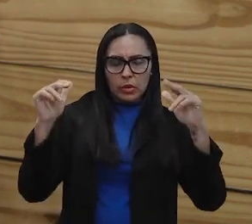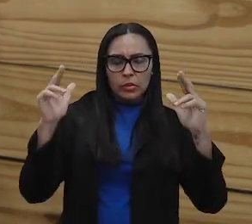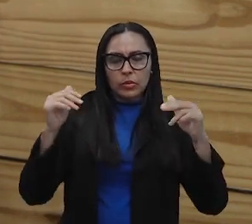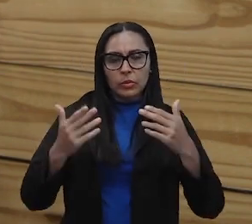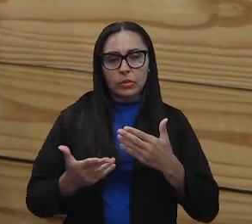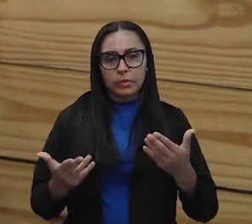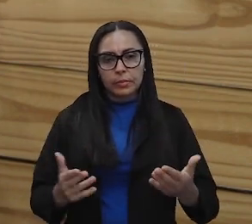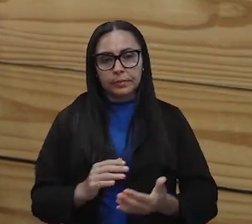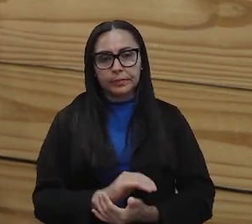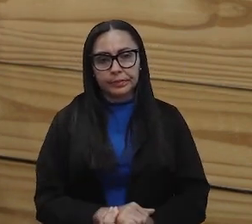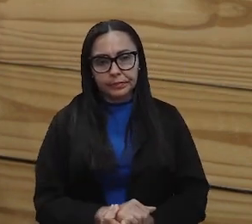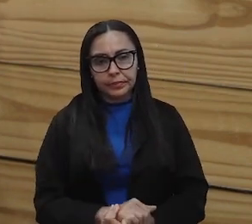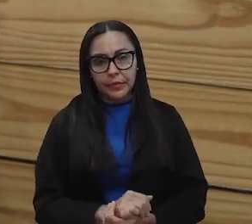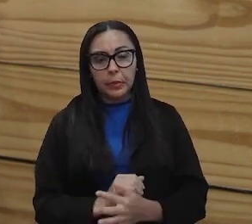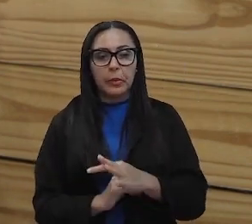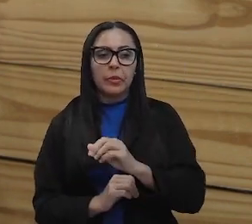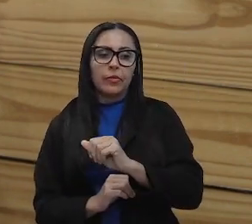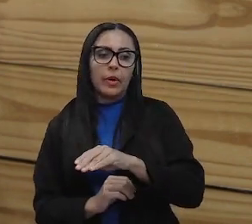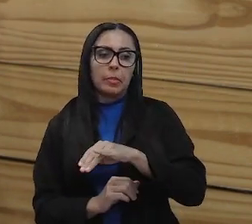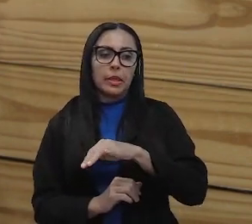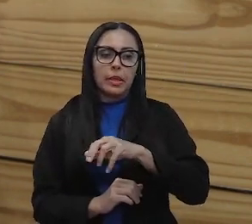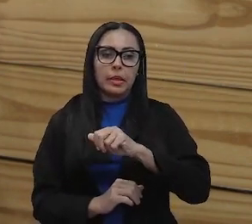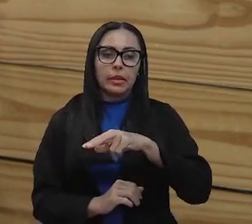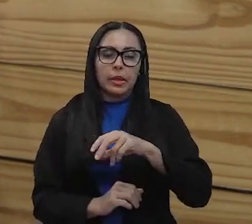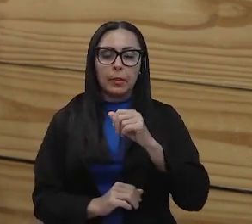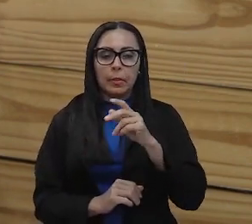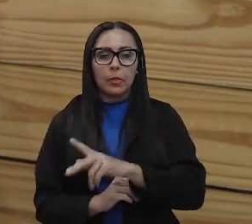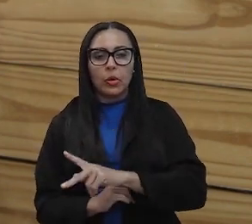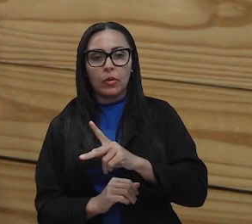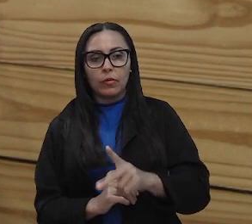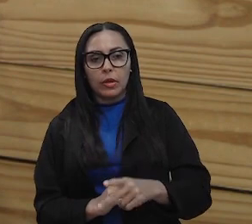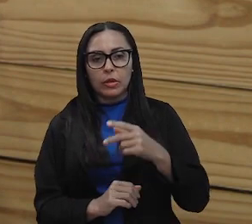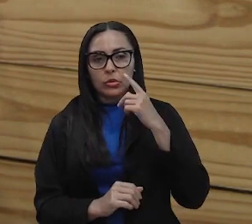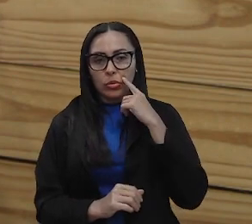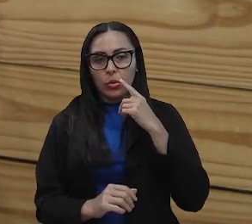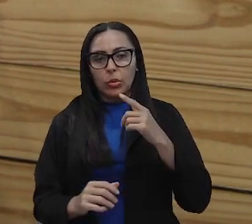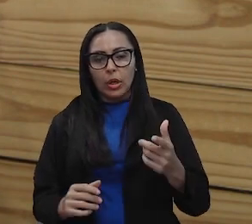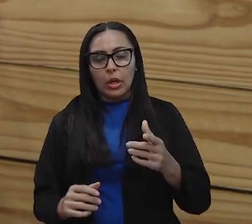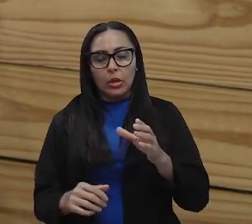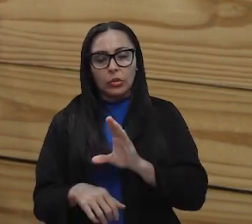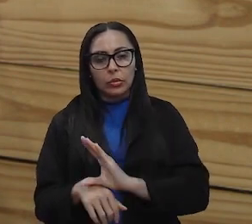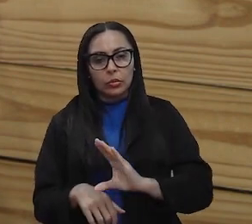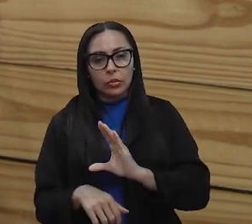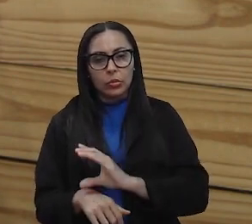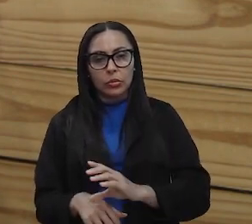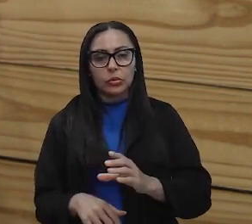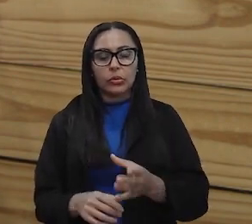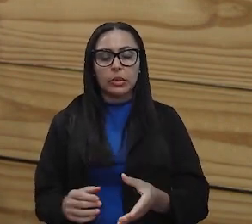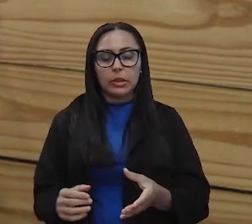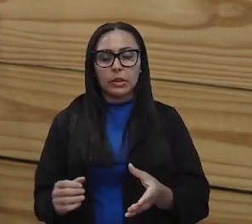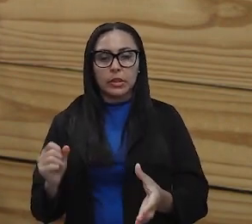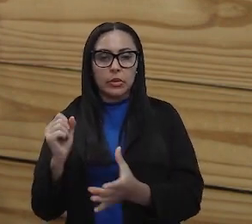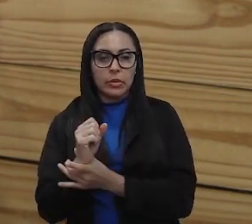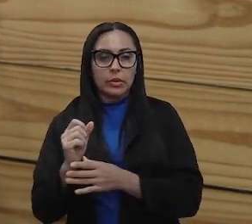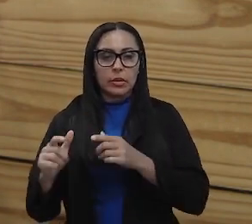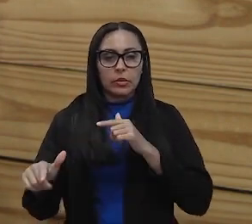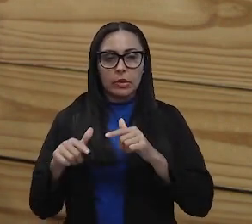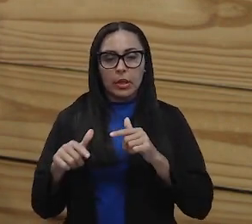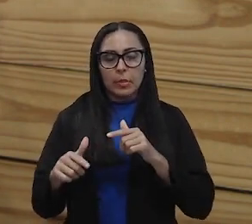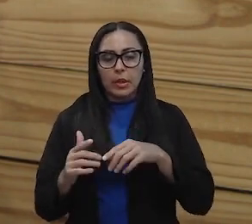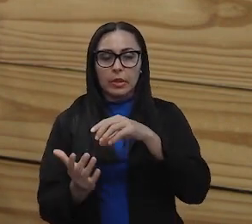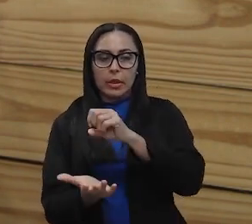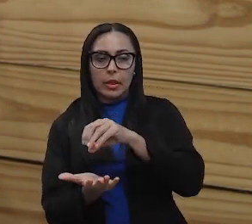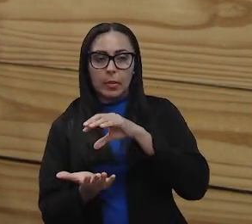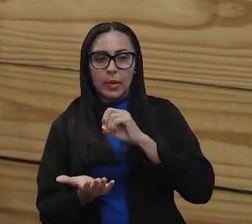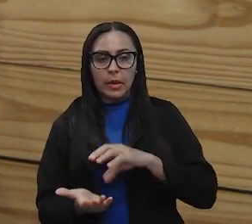Fabiana Batista, como você já falou, sou professora do curso de Segurança do Trabalho da ETEPAC, E aí para entender